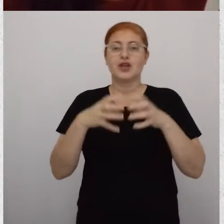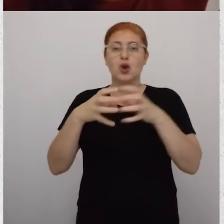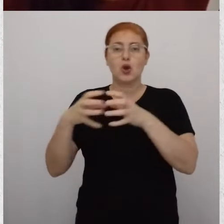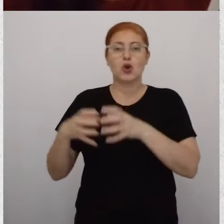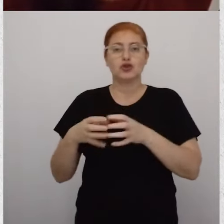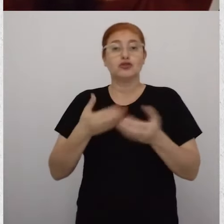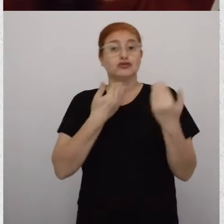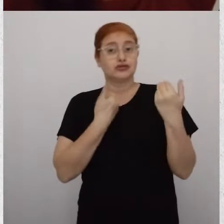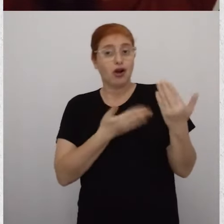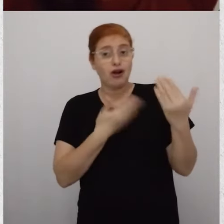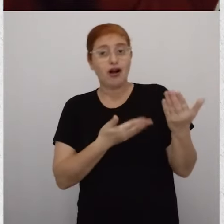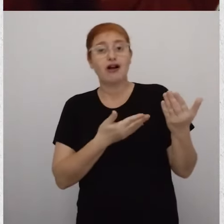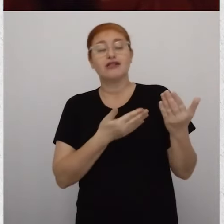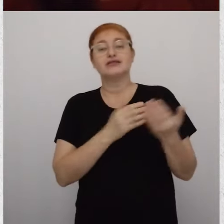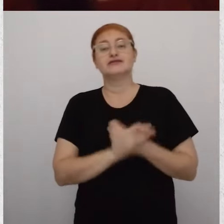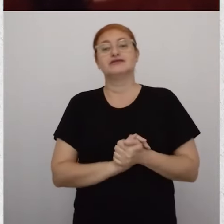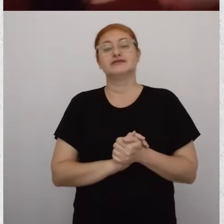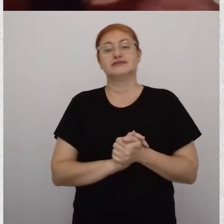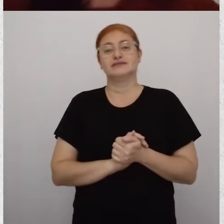coletivos mais jovens.